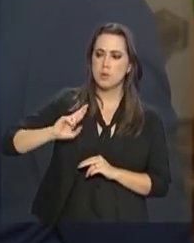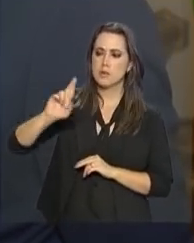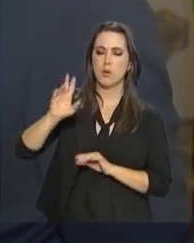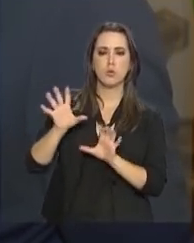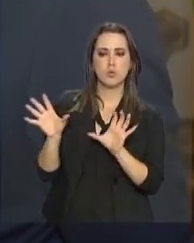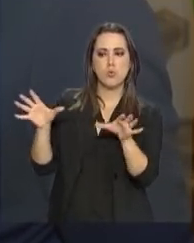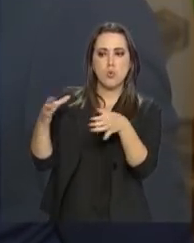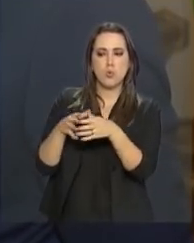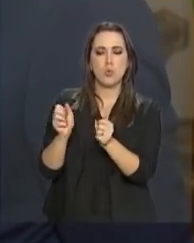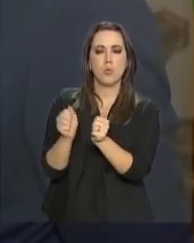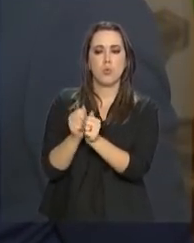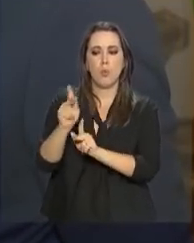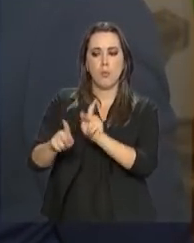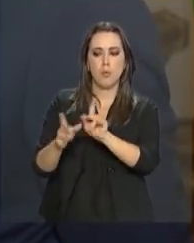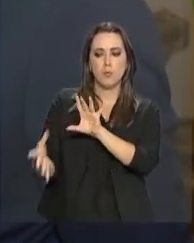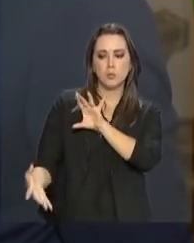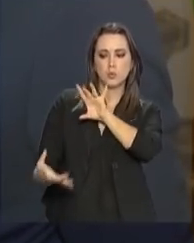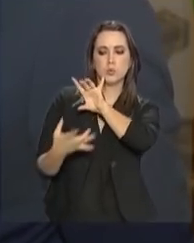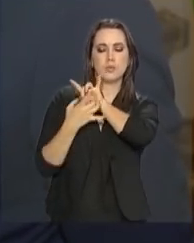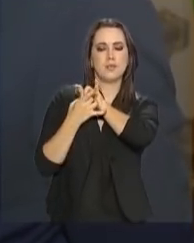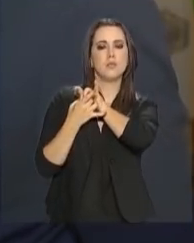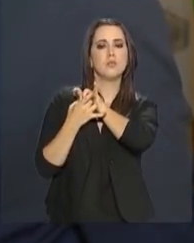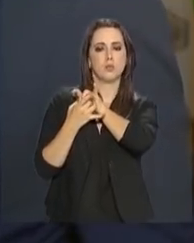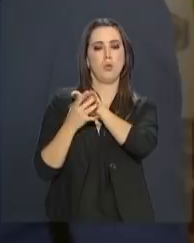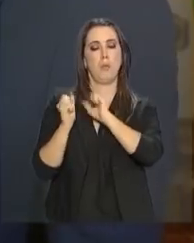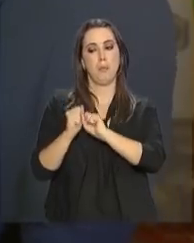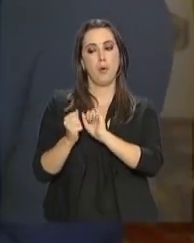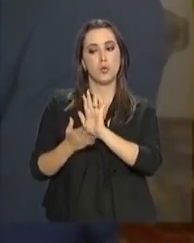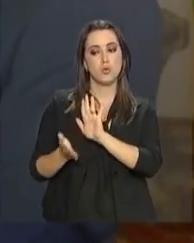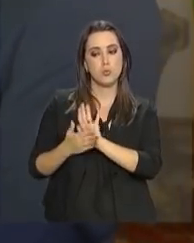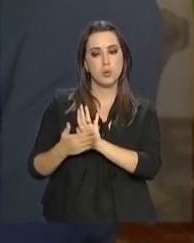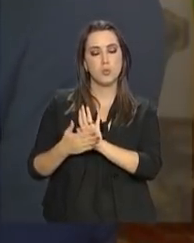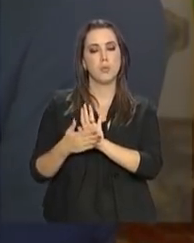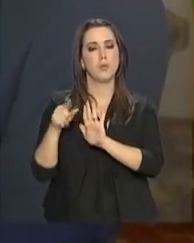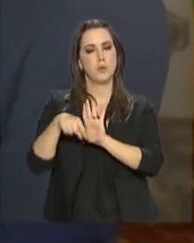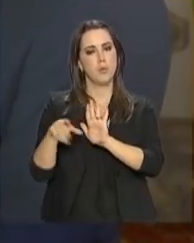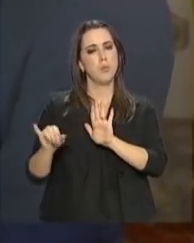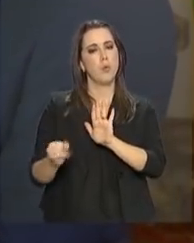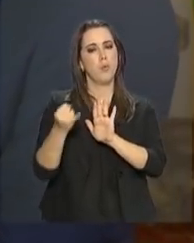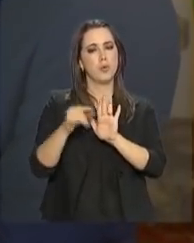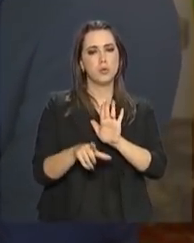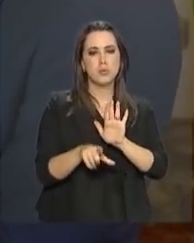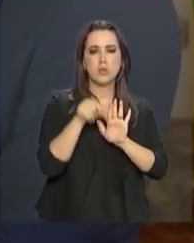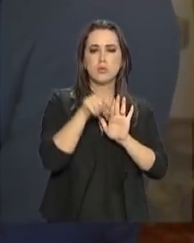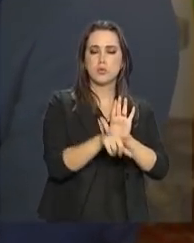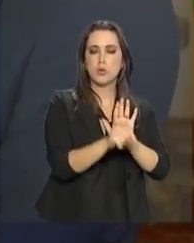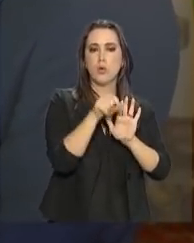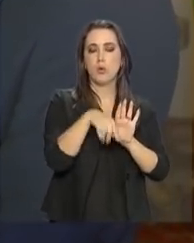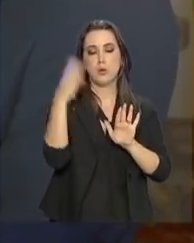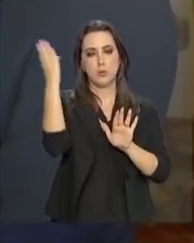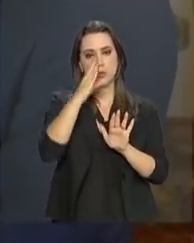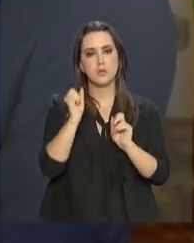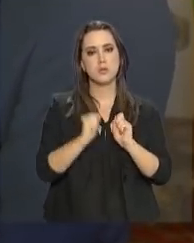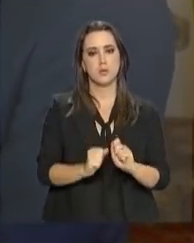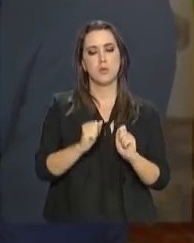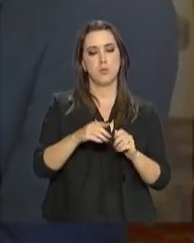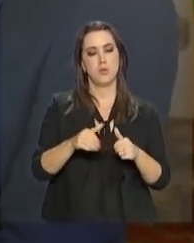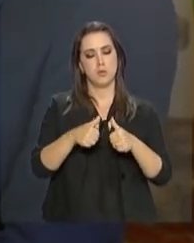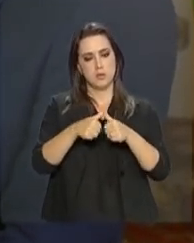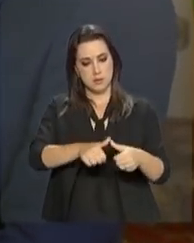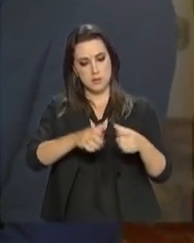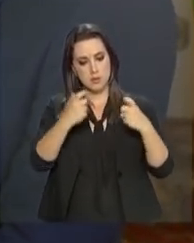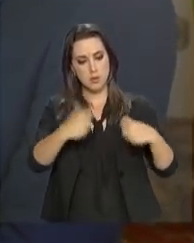com o seu povo tem como oferecer alternativas de modo que o brasil possa ocupar o lugar de destaque merece no cenário